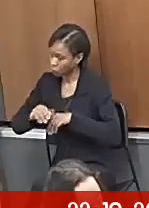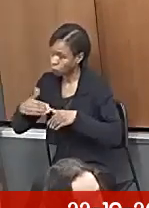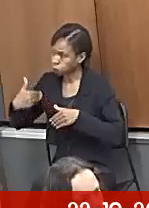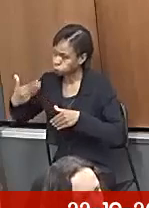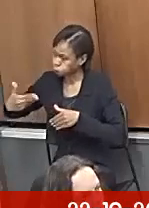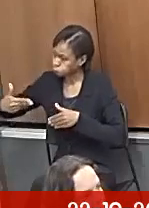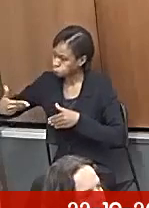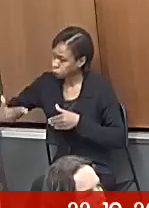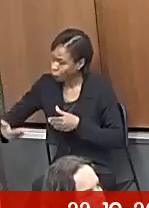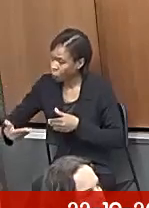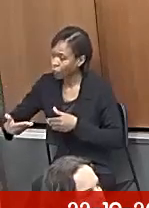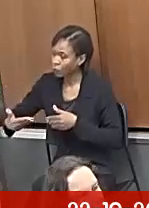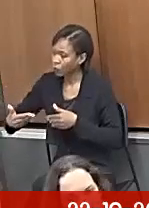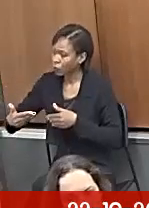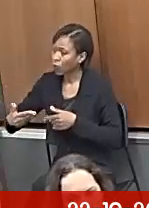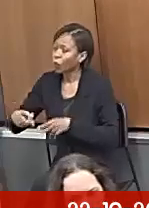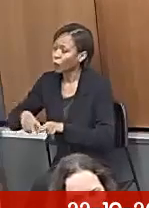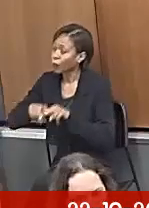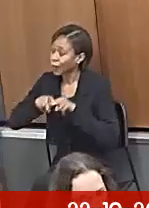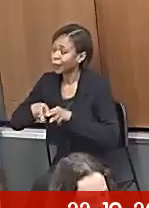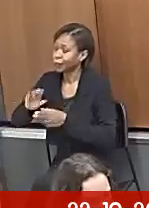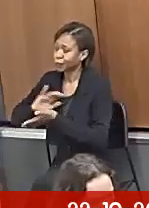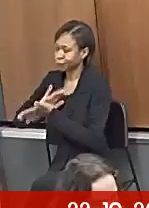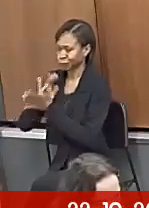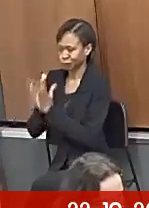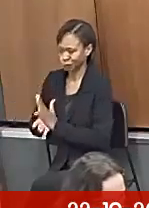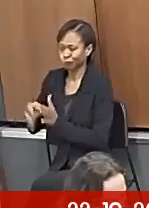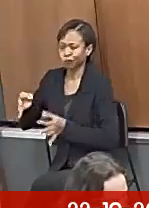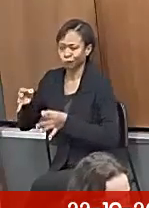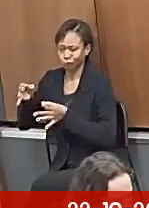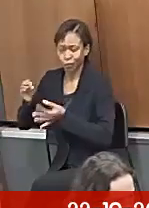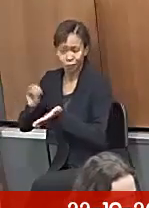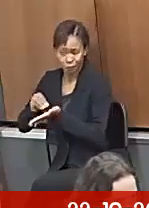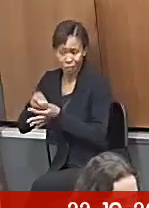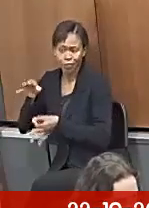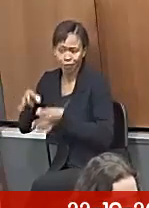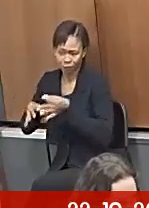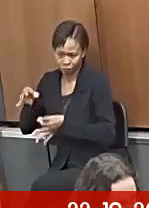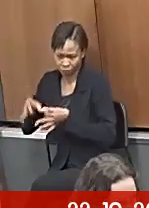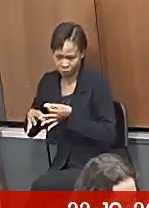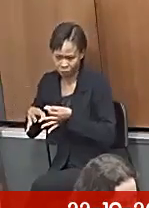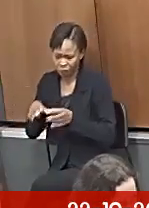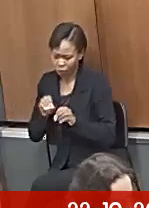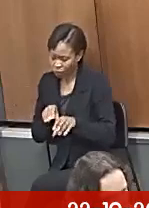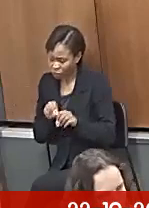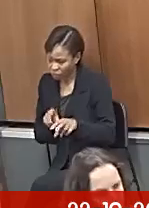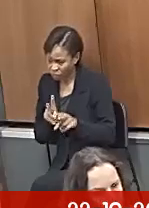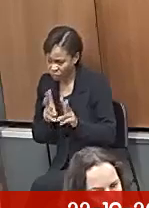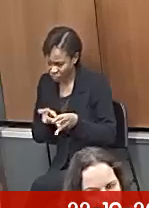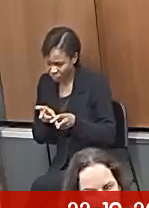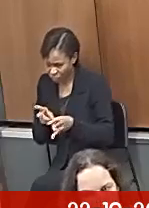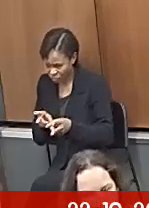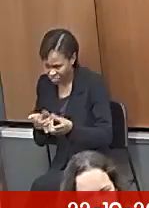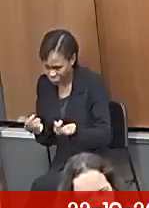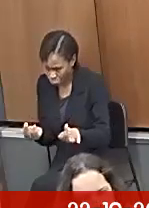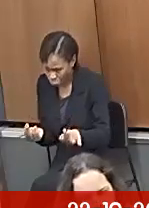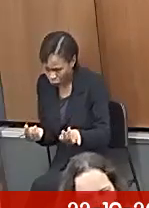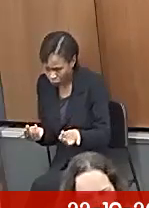partir da perpetuação do preconceito e da injustiça. Continuar a educação nesses moldes é inviabilizar a